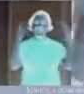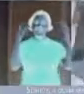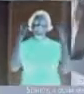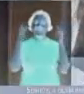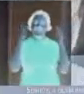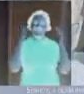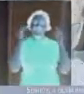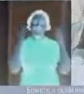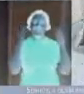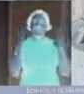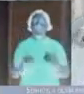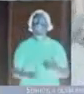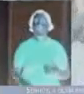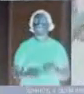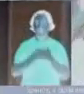Amar é se sacrificar.